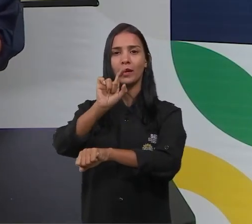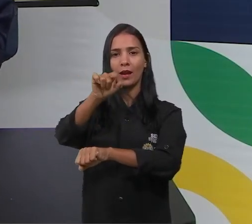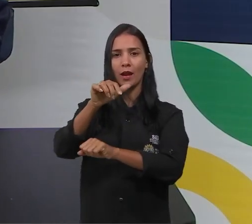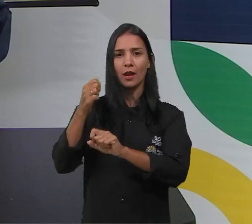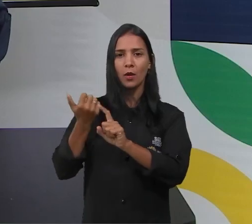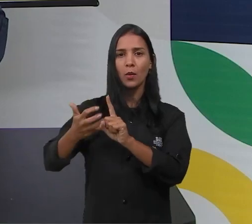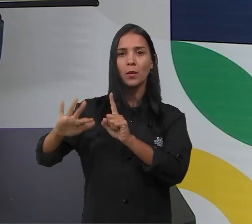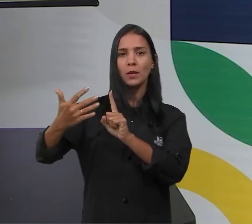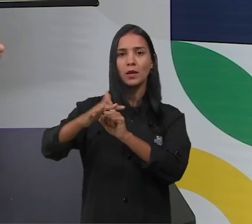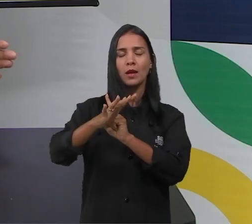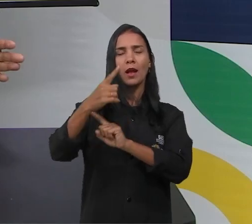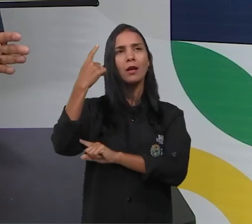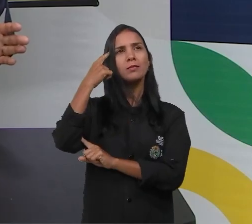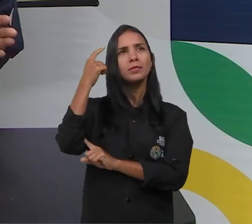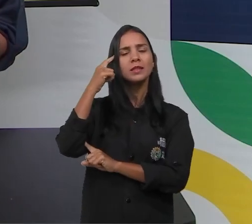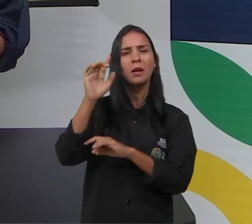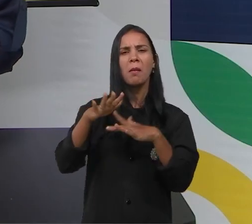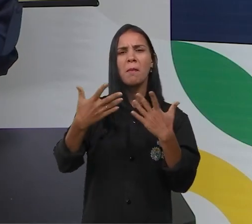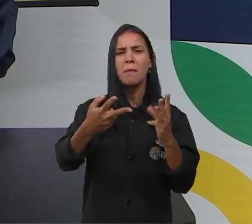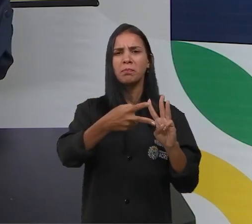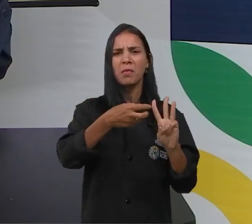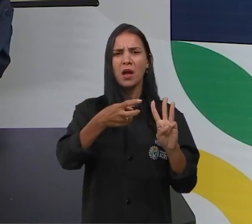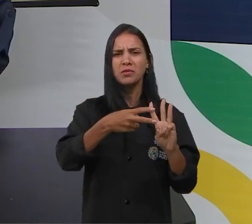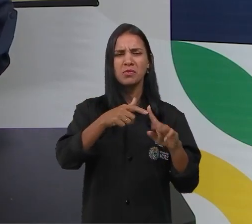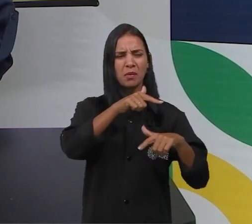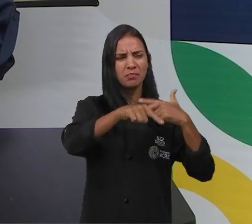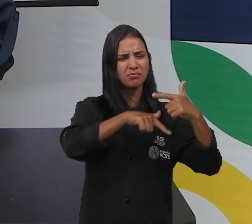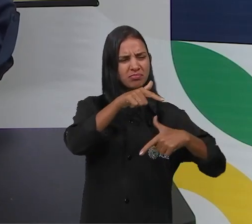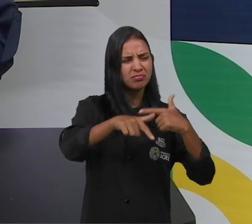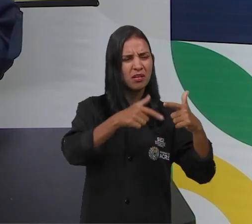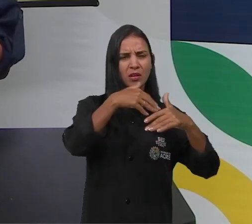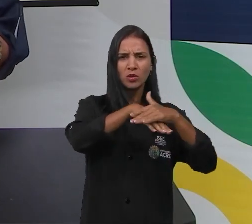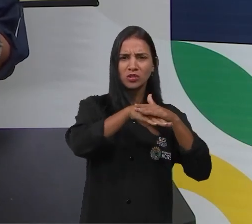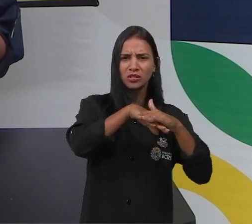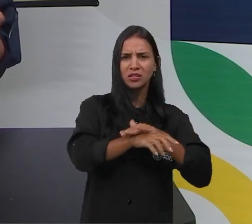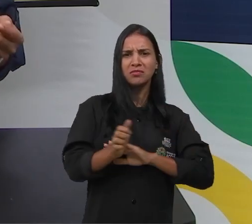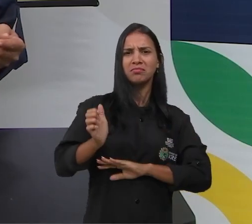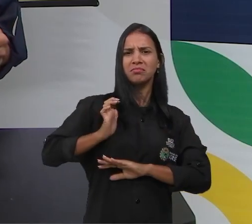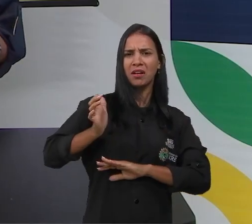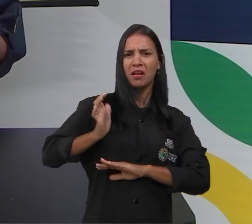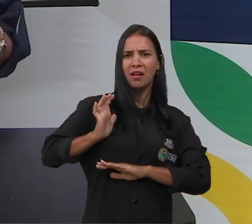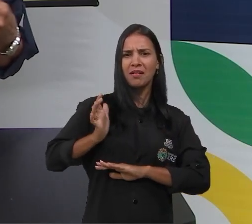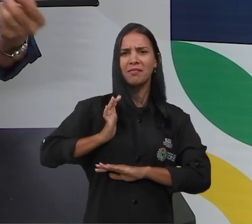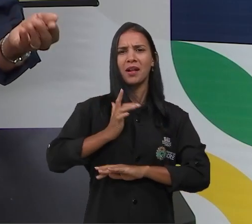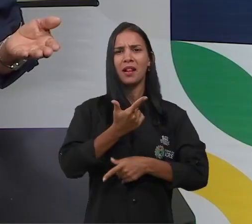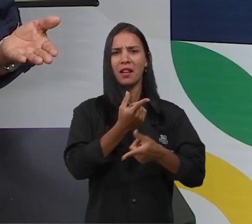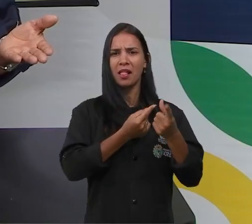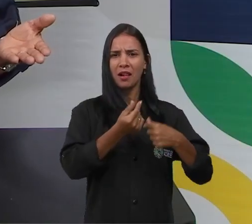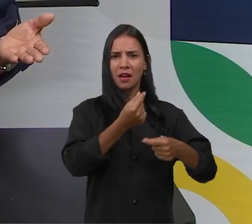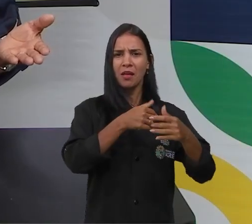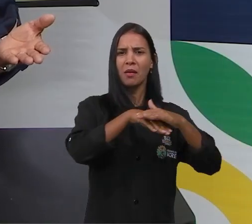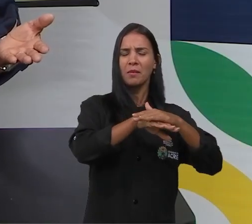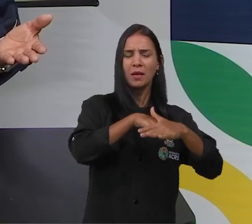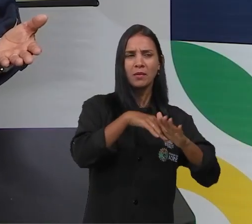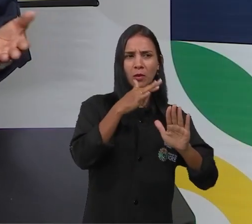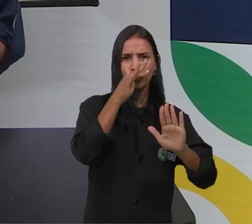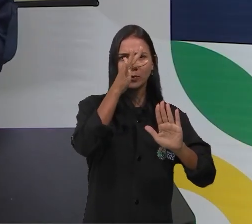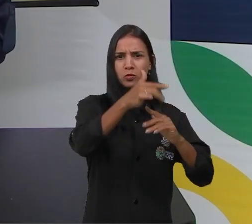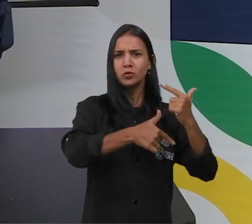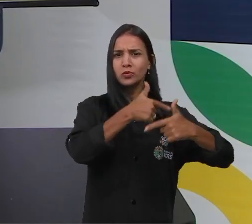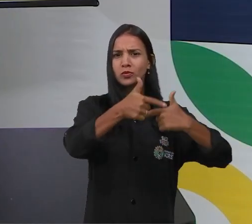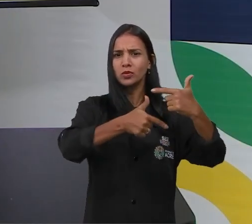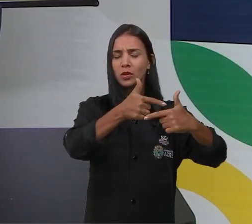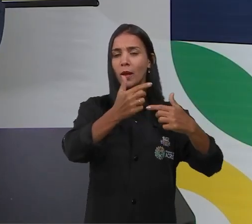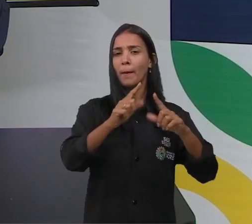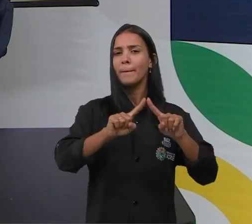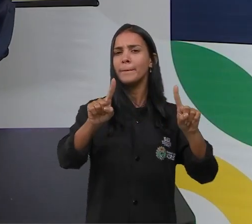mas os índios não trabalham para acumular riquezas, para acumular bens, para deixar às gerações futuras, mas